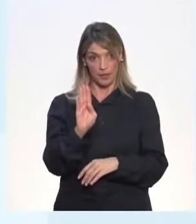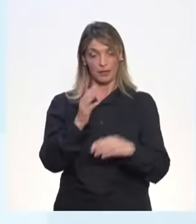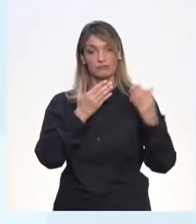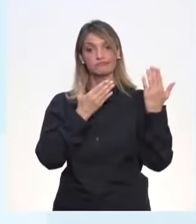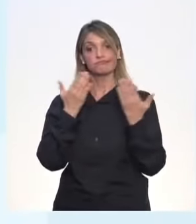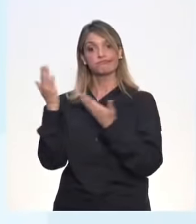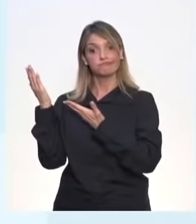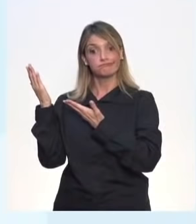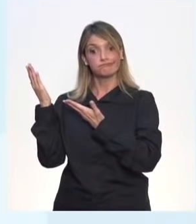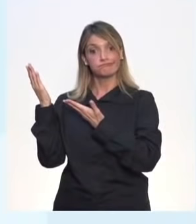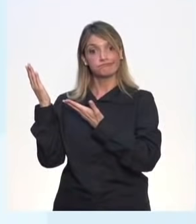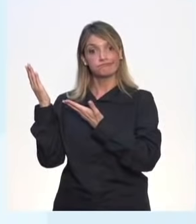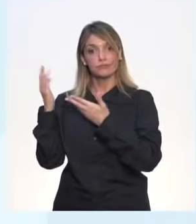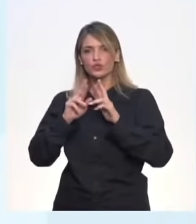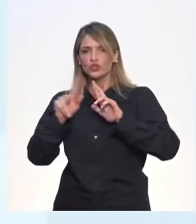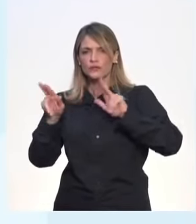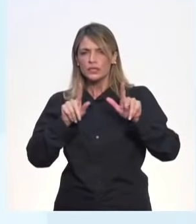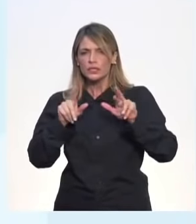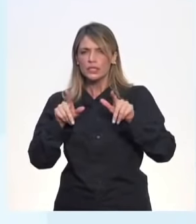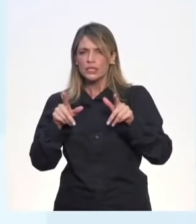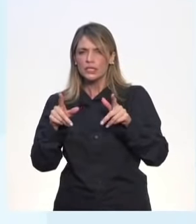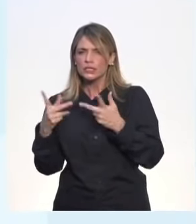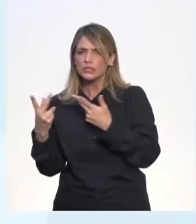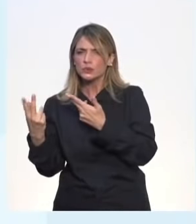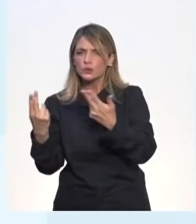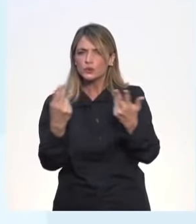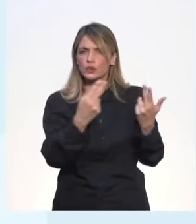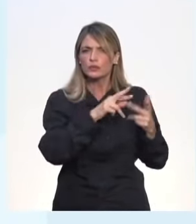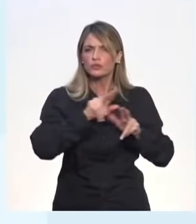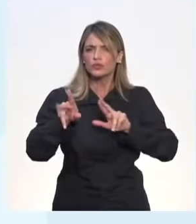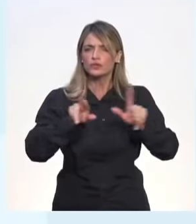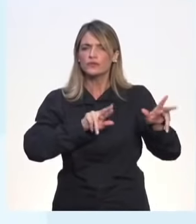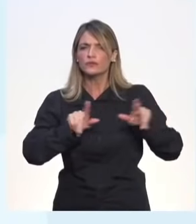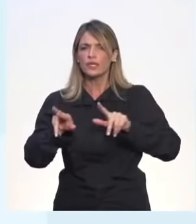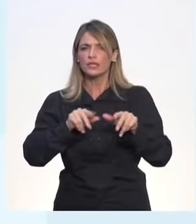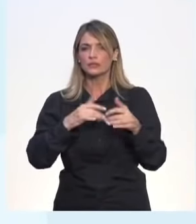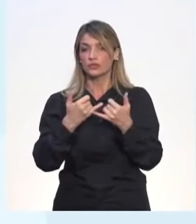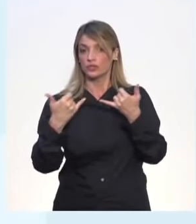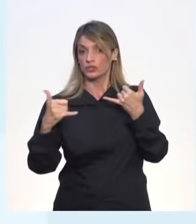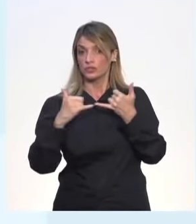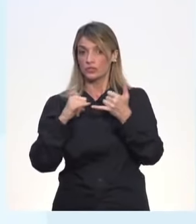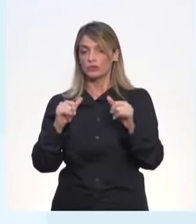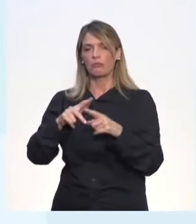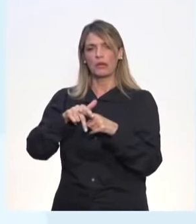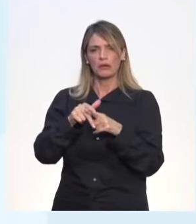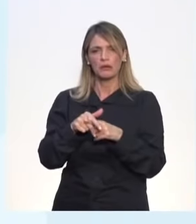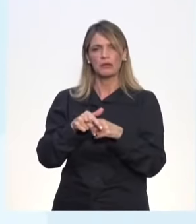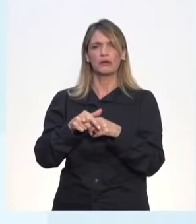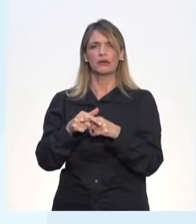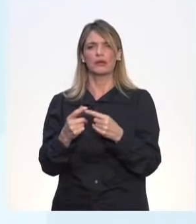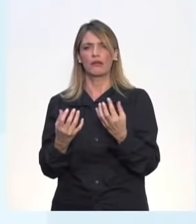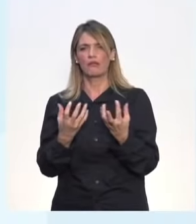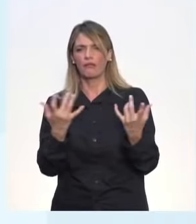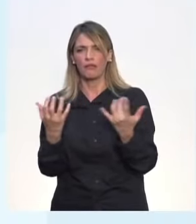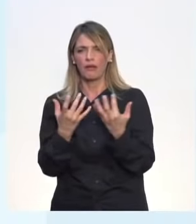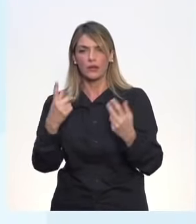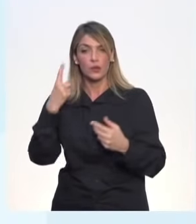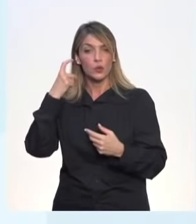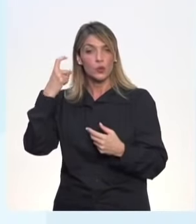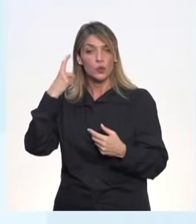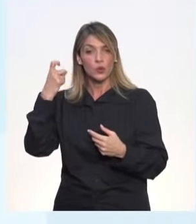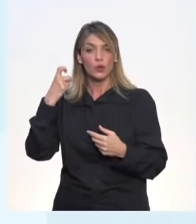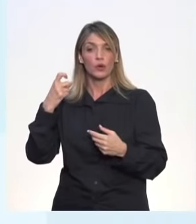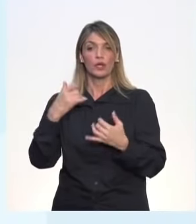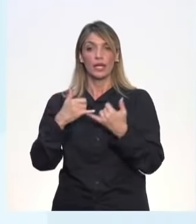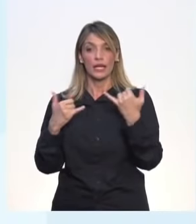identificar e analisar as diferenças e semelhanças entre as diversas modalidades de energia mecânica térmica sonora elétrica